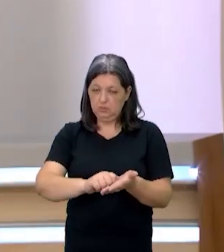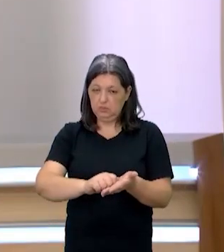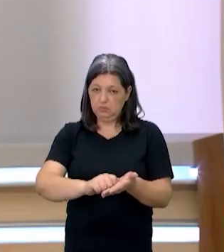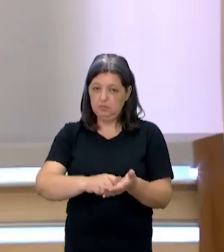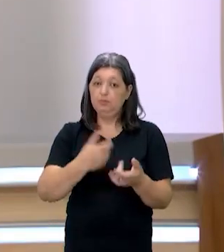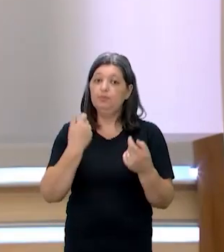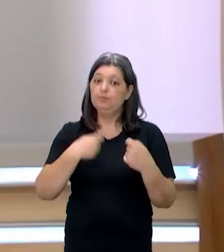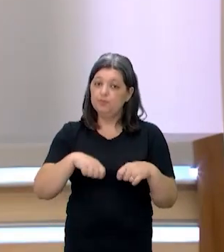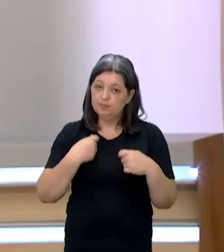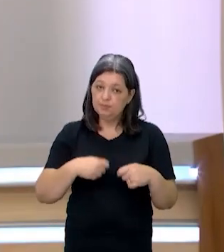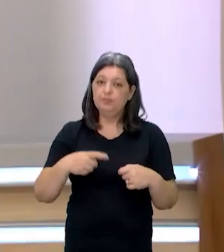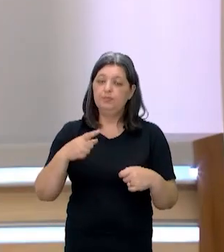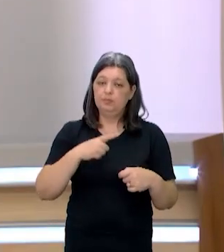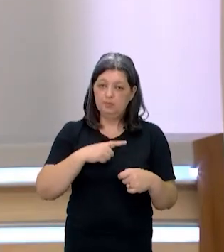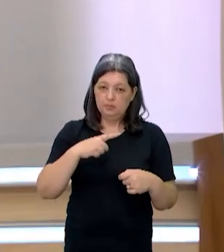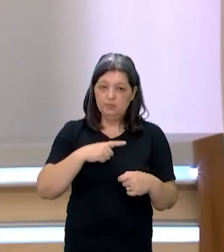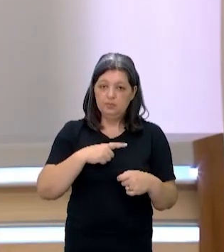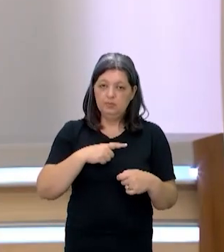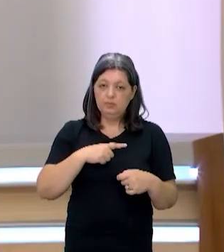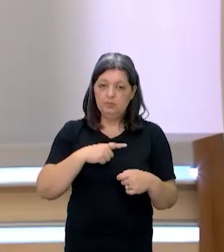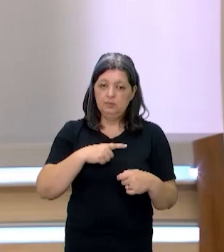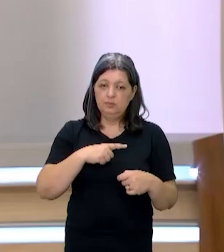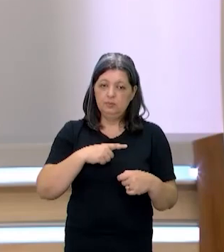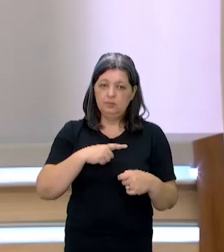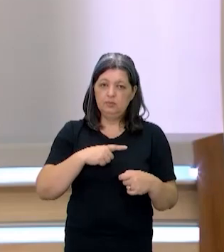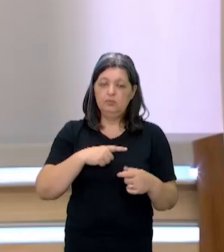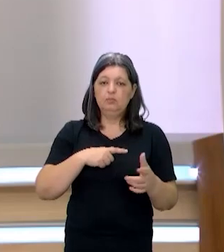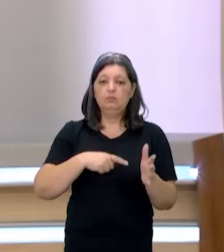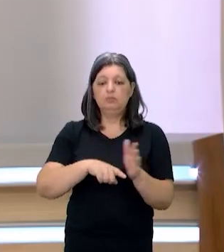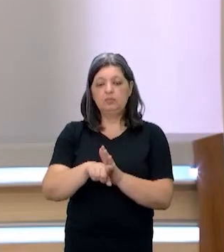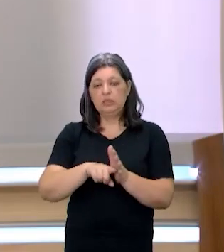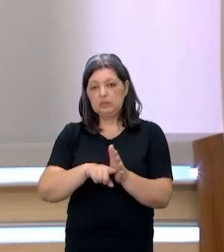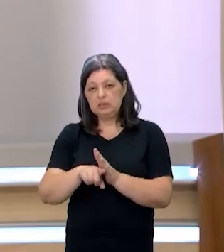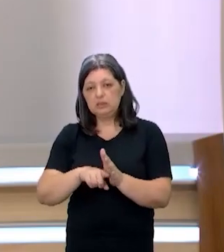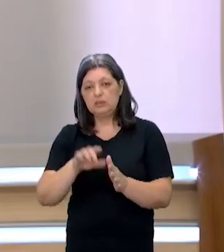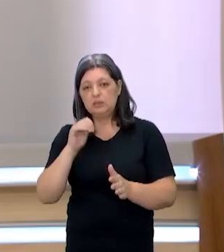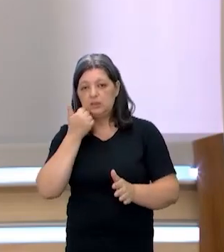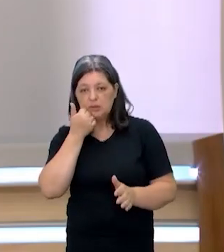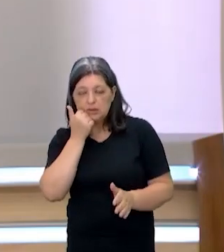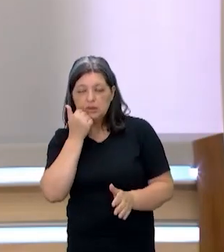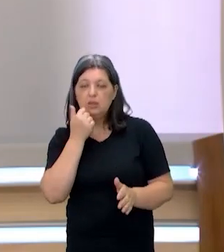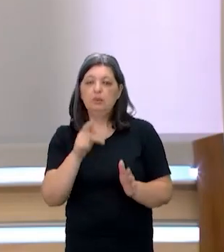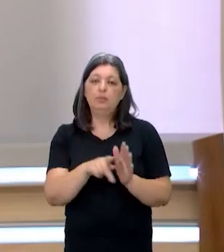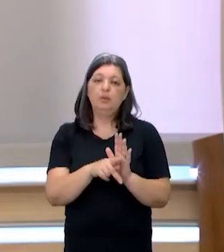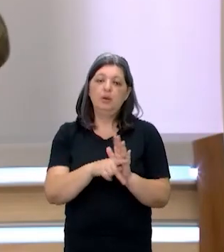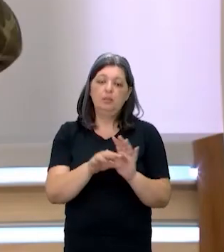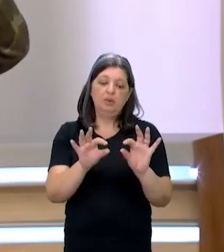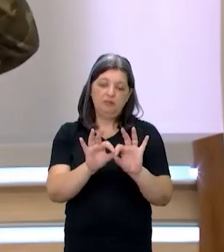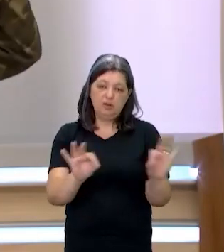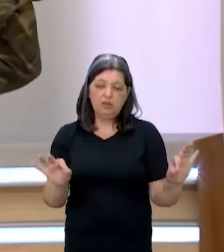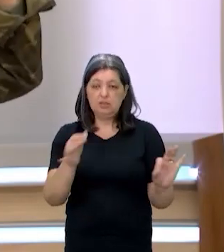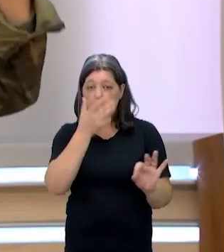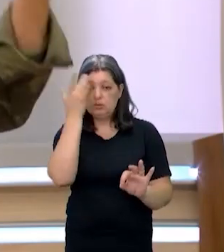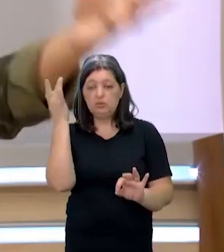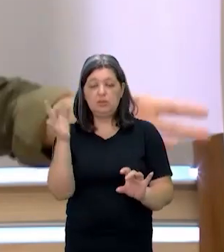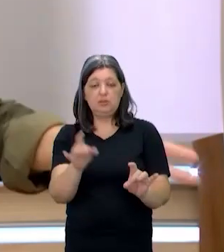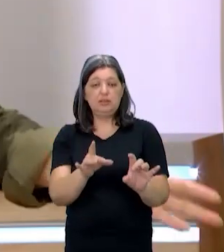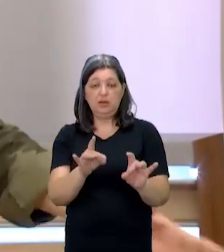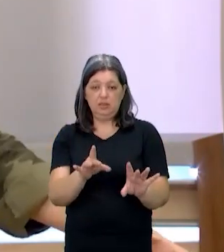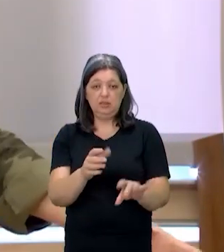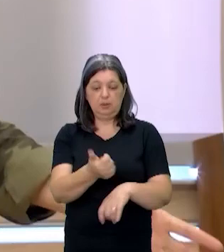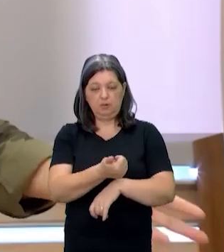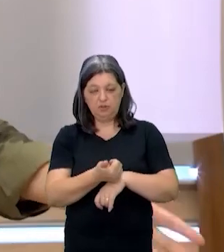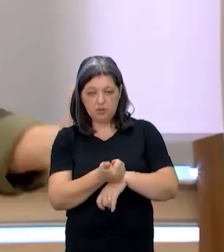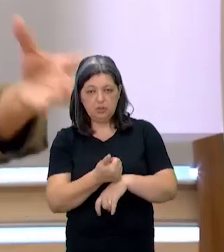você tem que trazer um dado científico, a fala de um especialista, porque o cara passou a vida inteira pesquisando